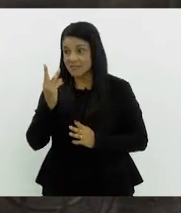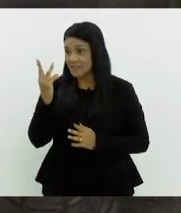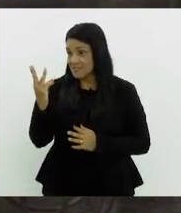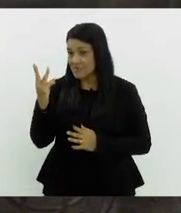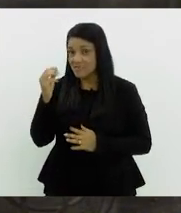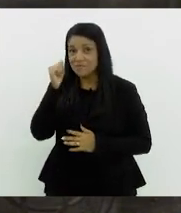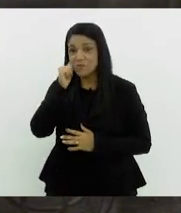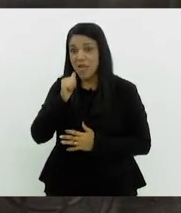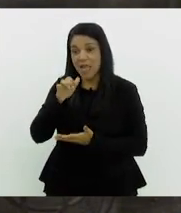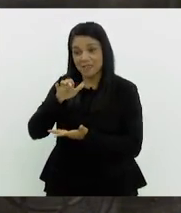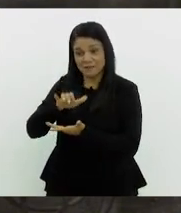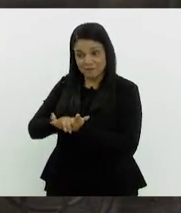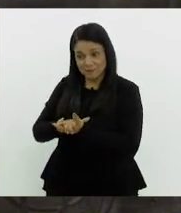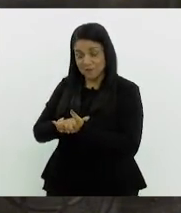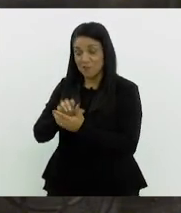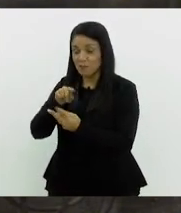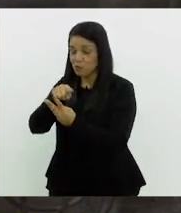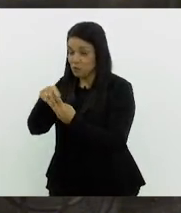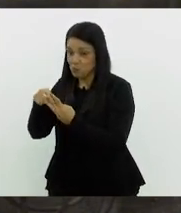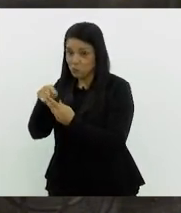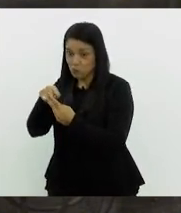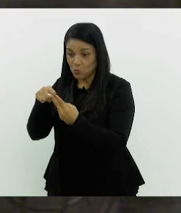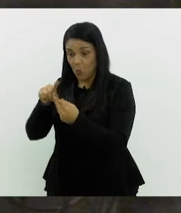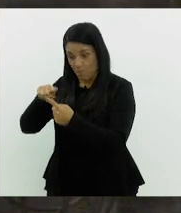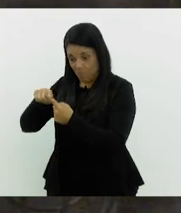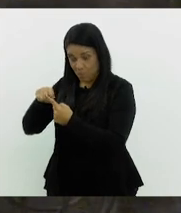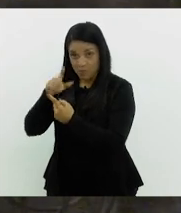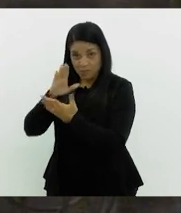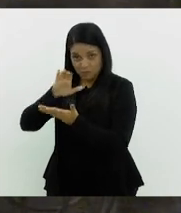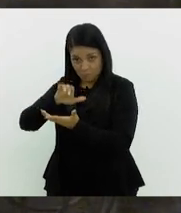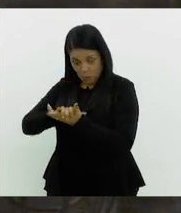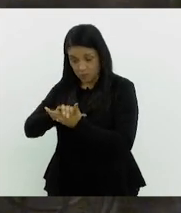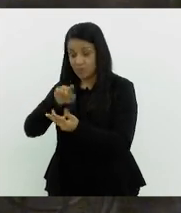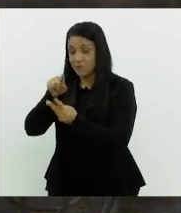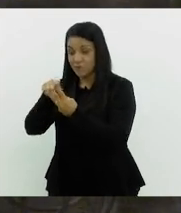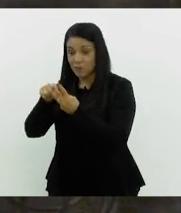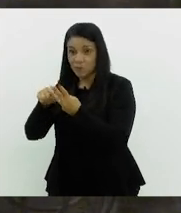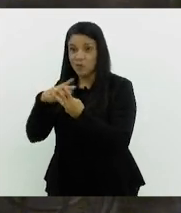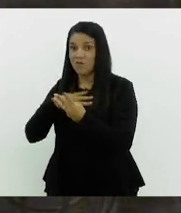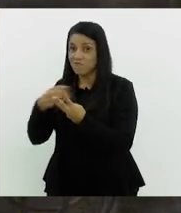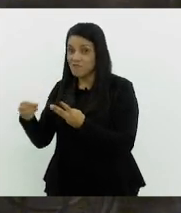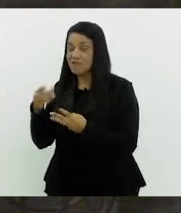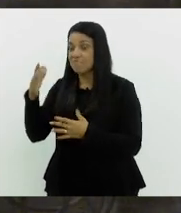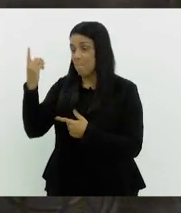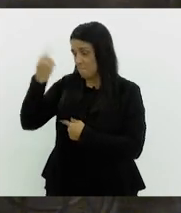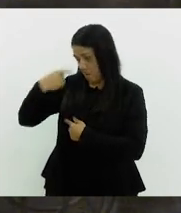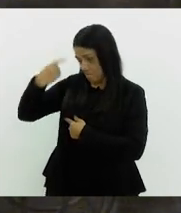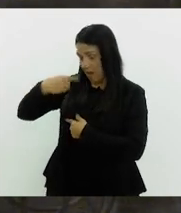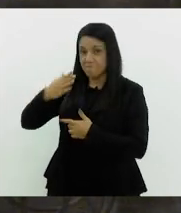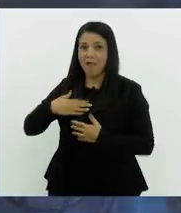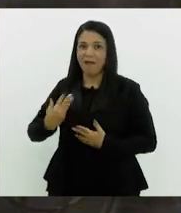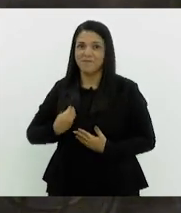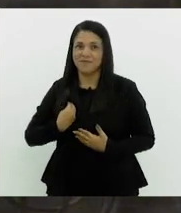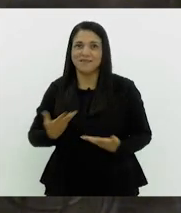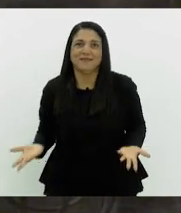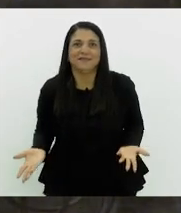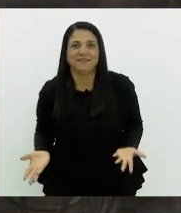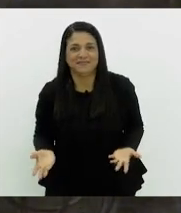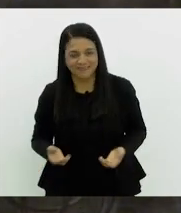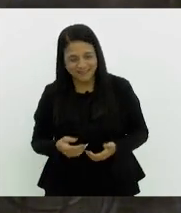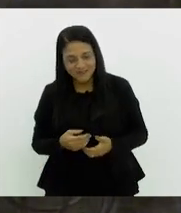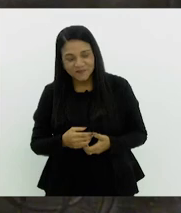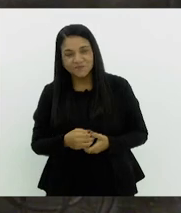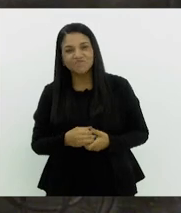minha mulher e minhas duas filhas, então eu sei bem o que é, metade da minha vida é dominada por elas, né? Eu falo aqui